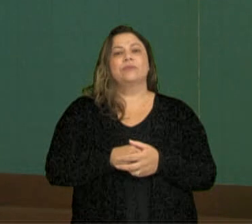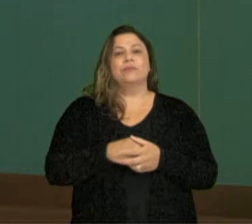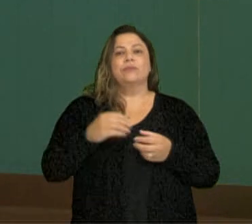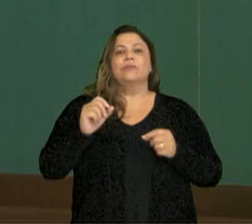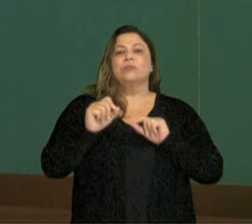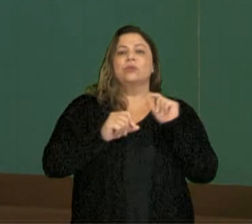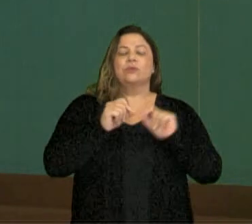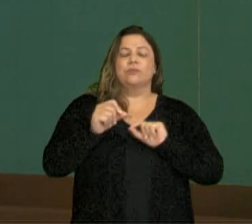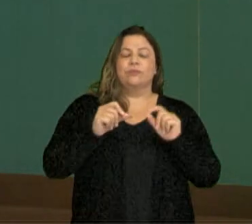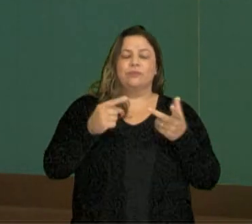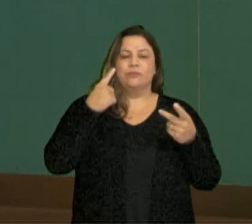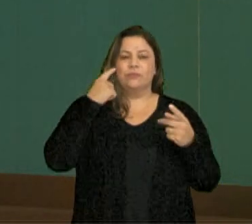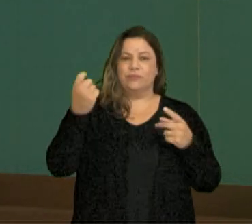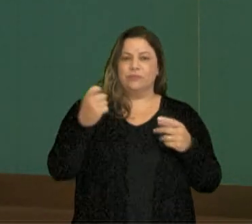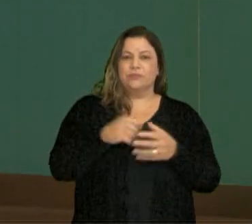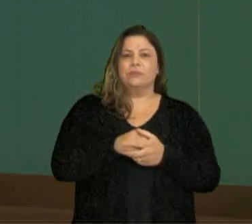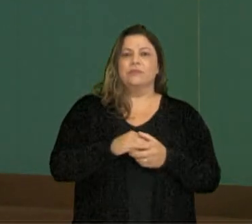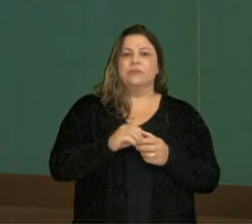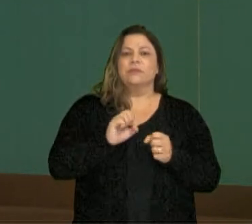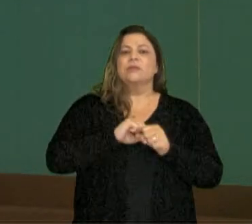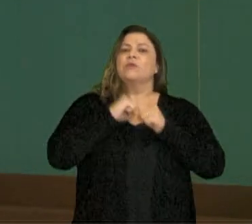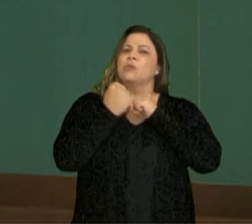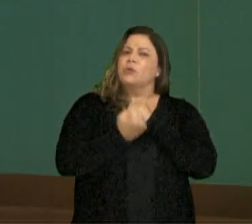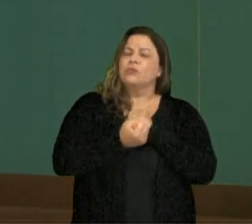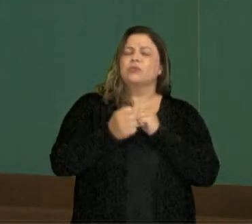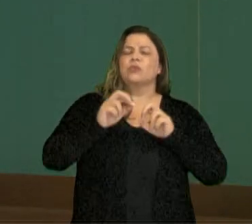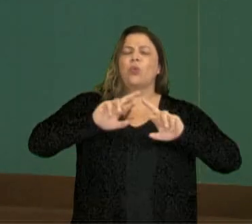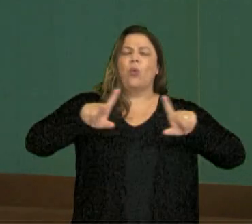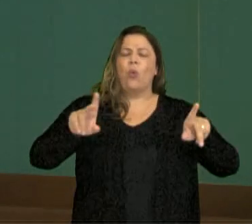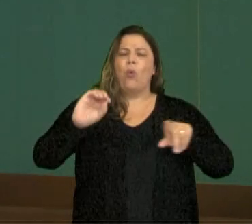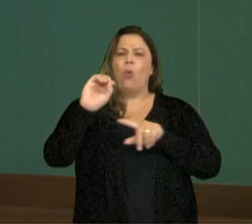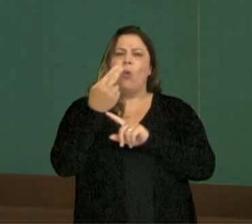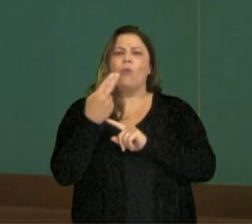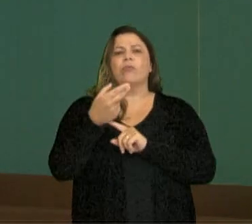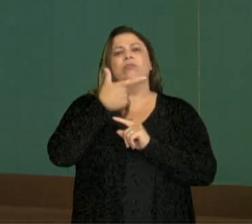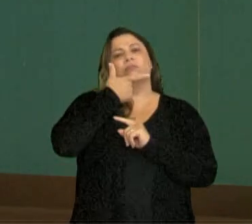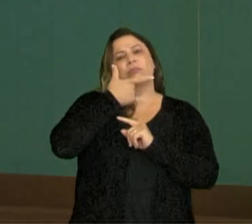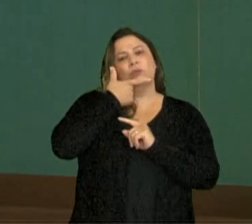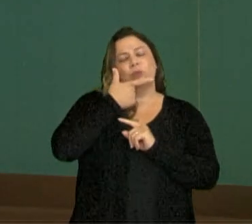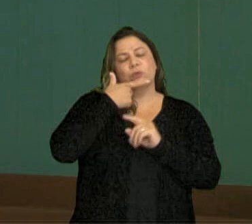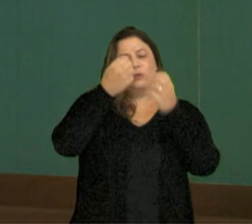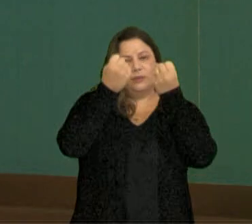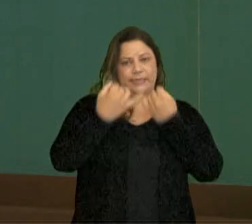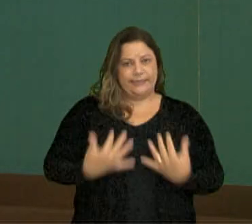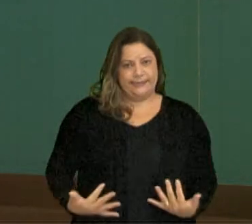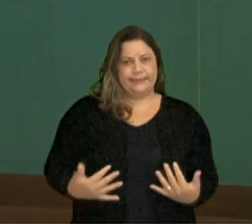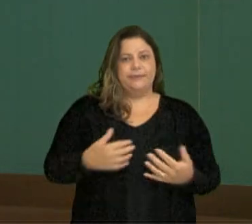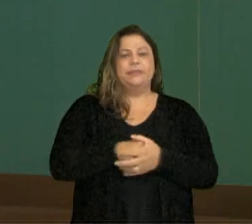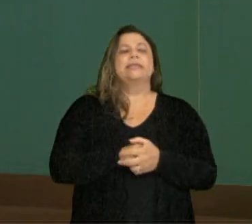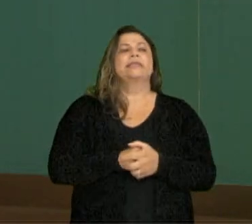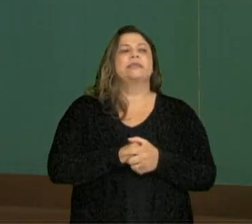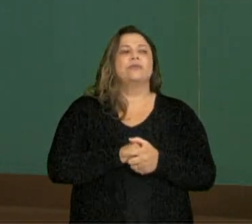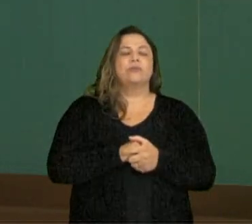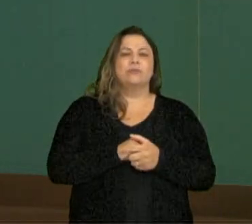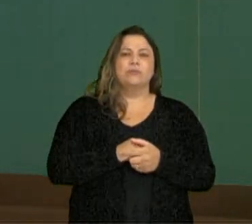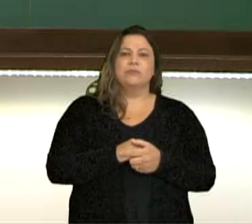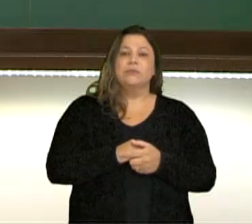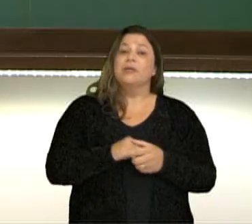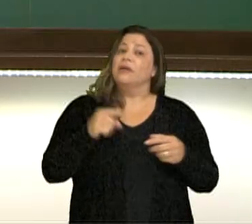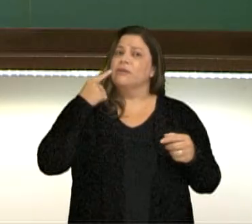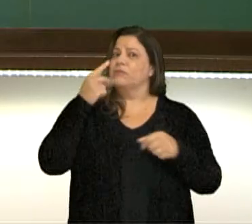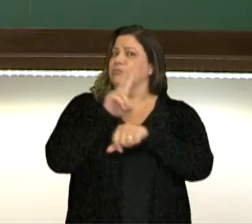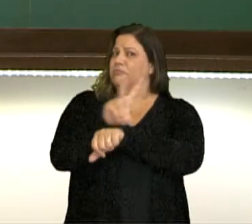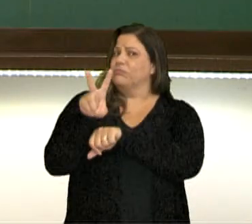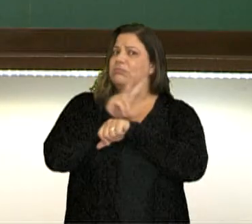num, porque ele também pode ser o substantivo, o sorriso. Também tá te explicando o que que é, certo? Então eu tenho que cuidar